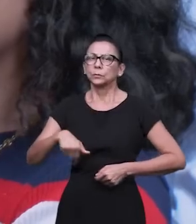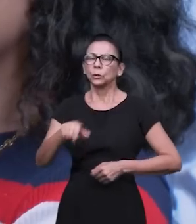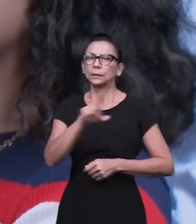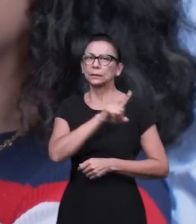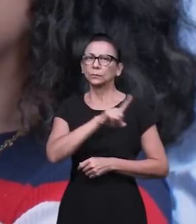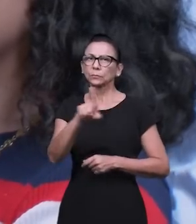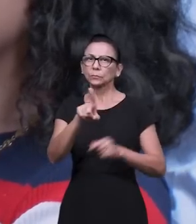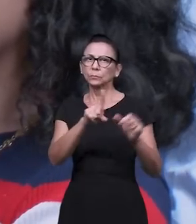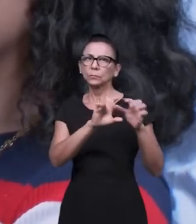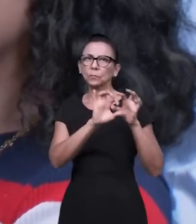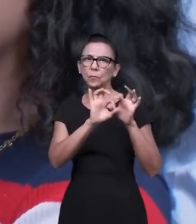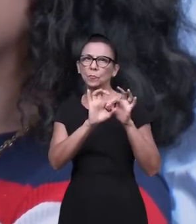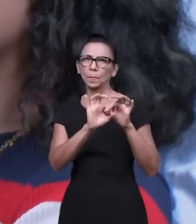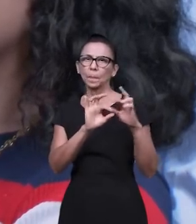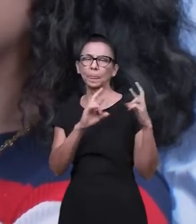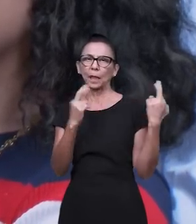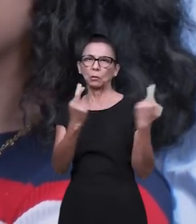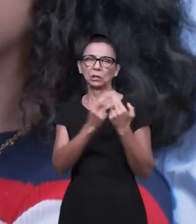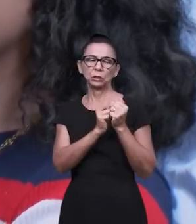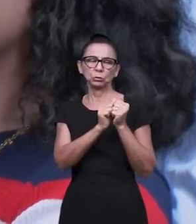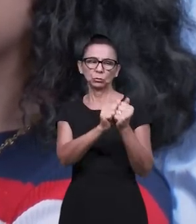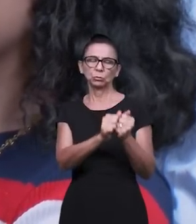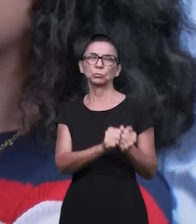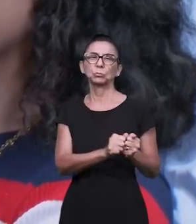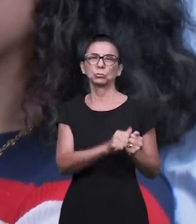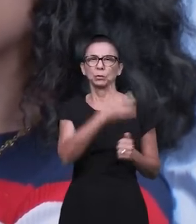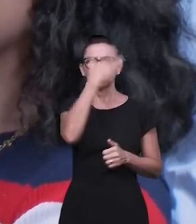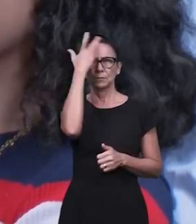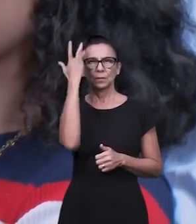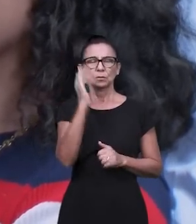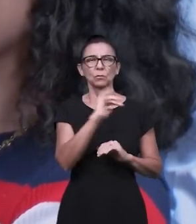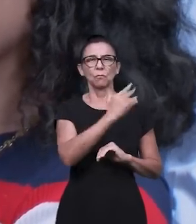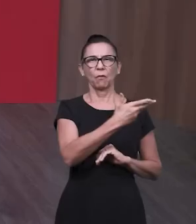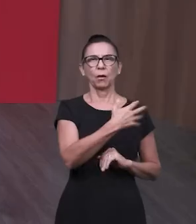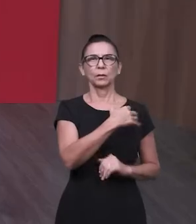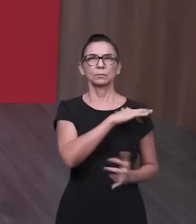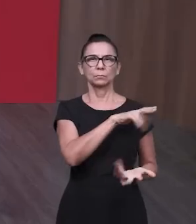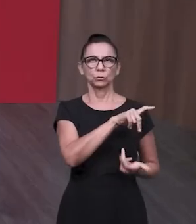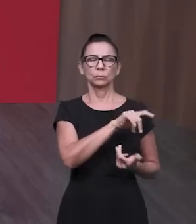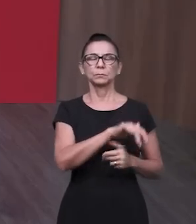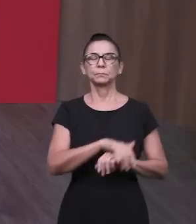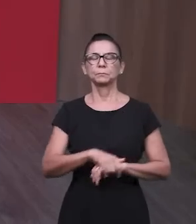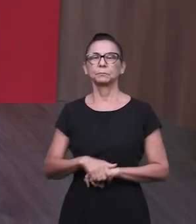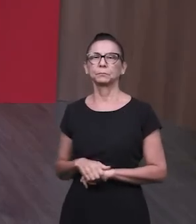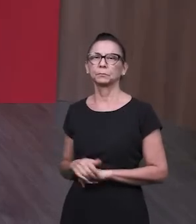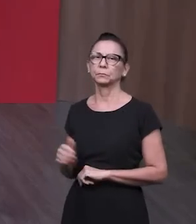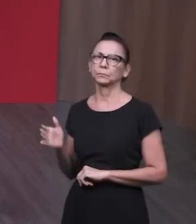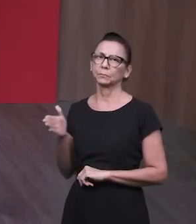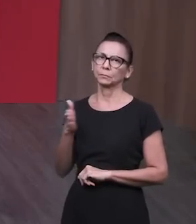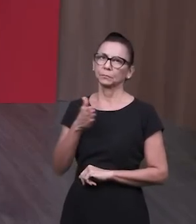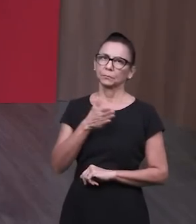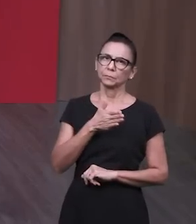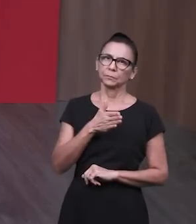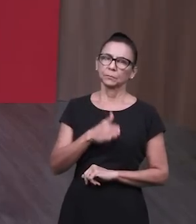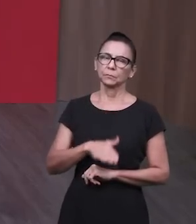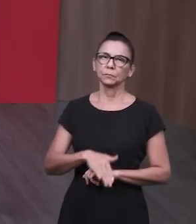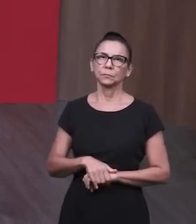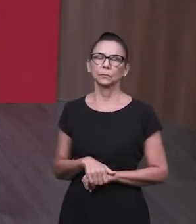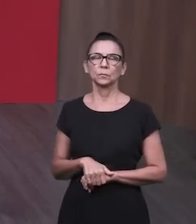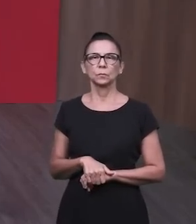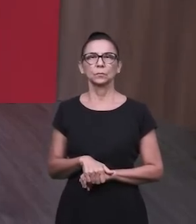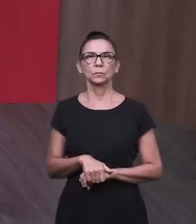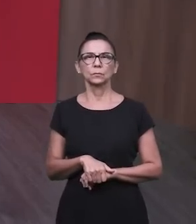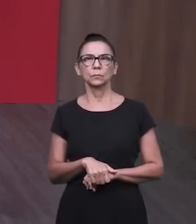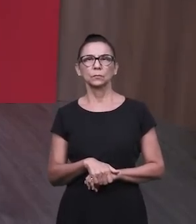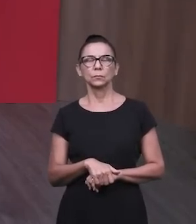na roda, porque por isso somos bem-aventurados. Glória a Deus. Eu estava aqui ouvindo sobre as 3 fases,